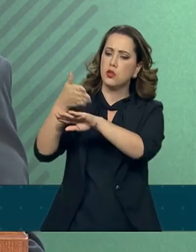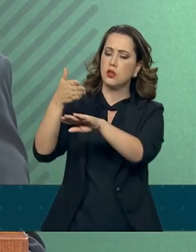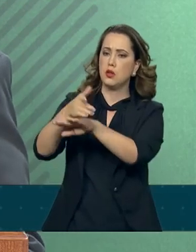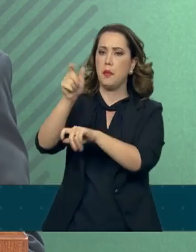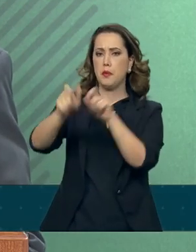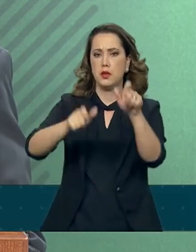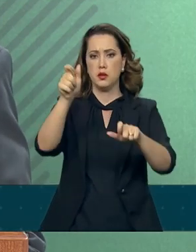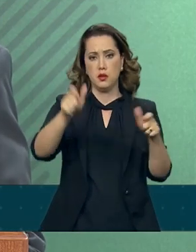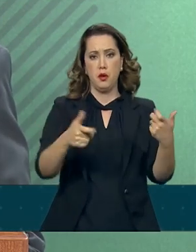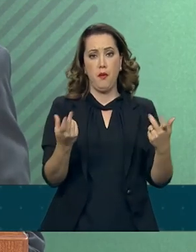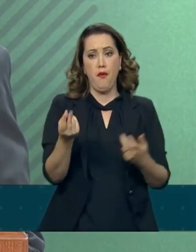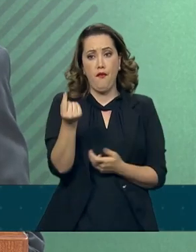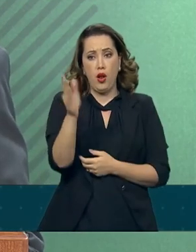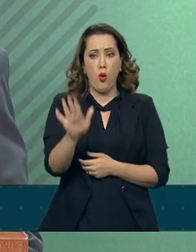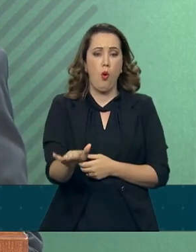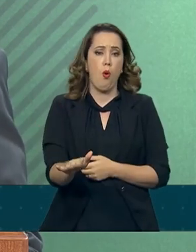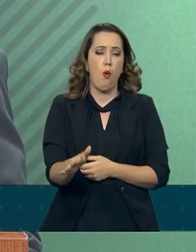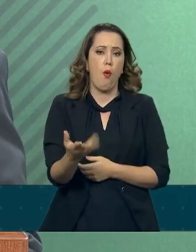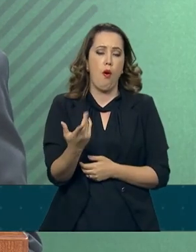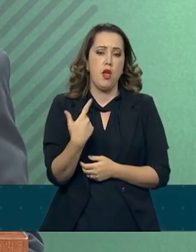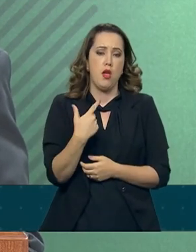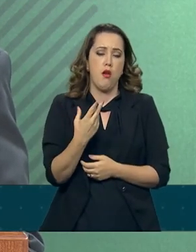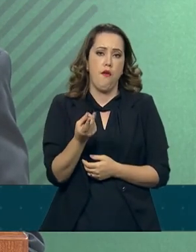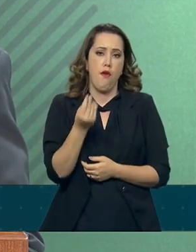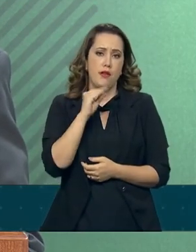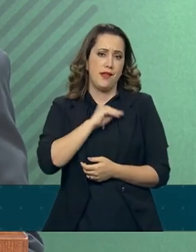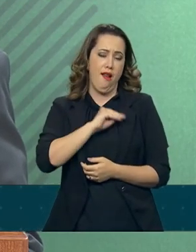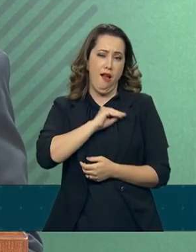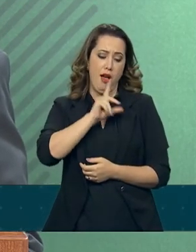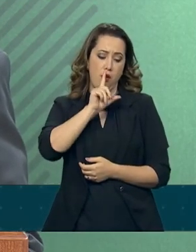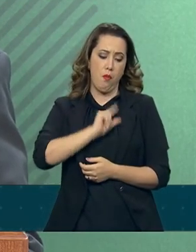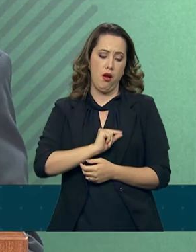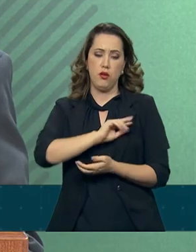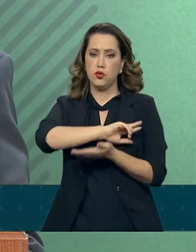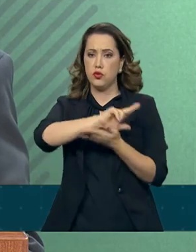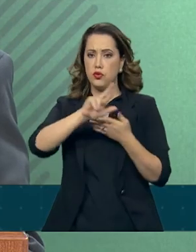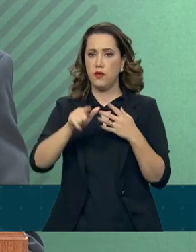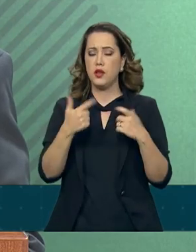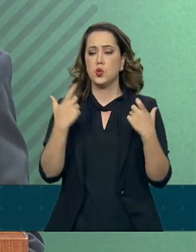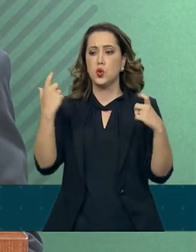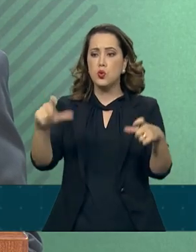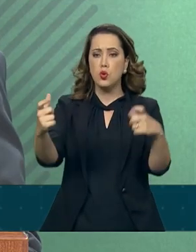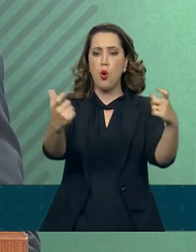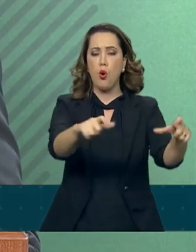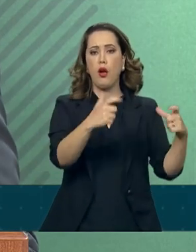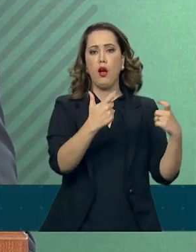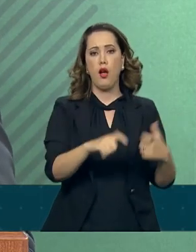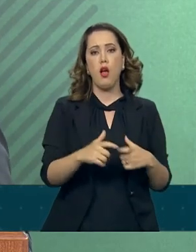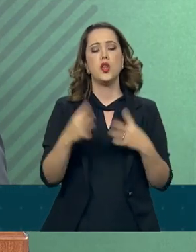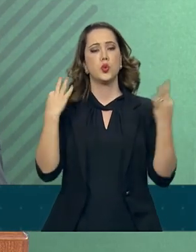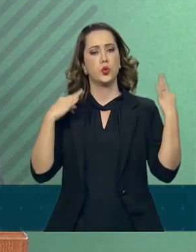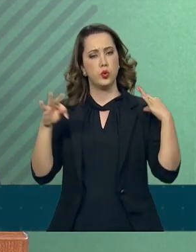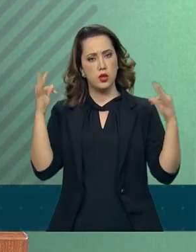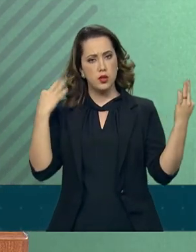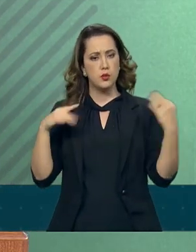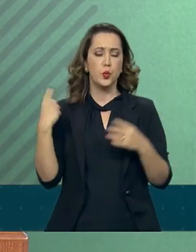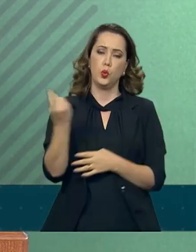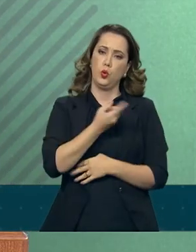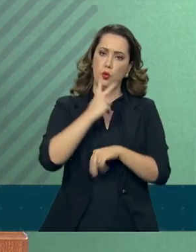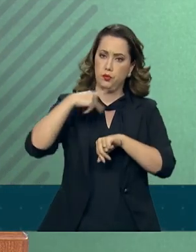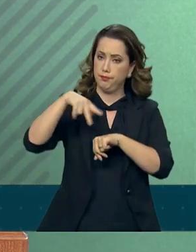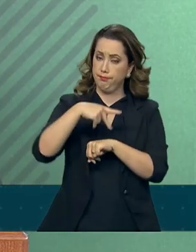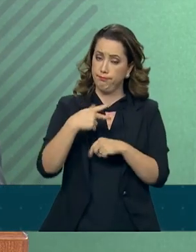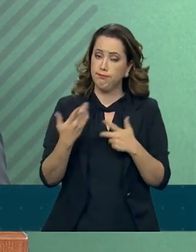de menor poder aquisitivo a tantos e tantos parques e pontos turísticos do nosso